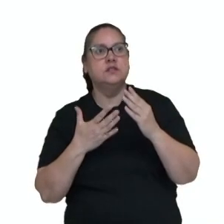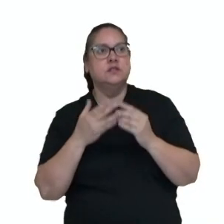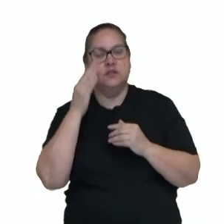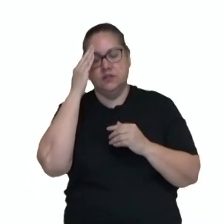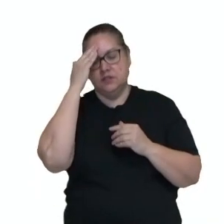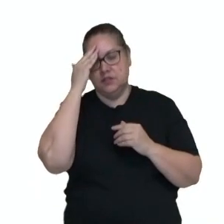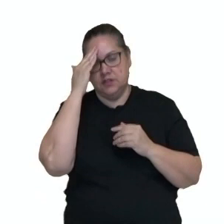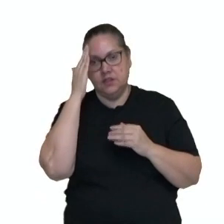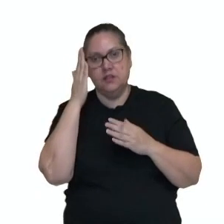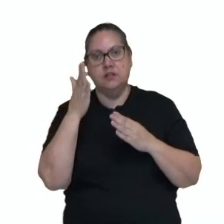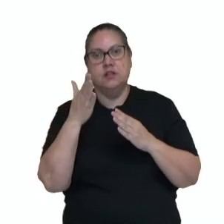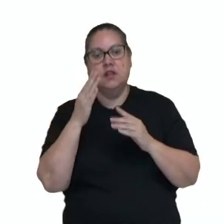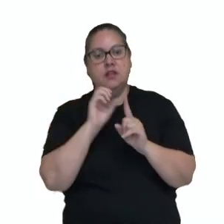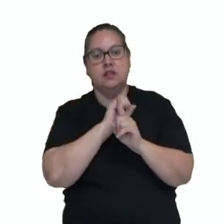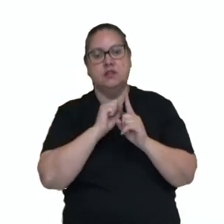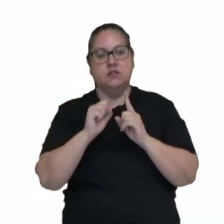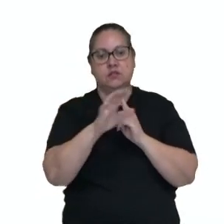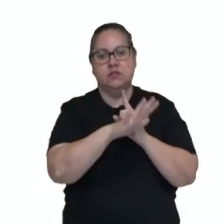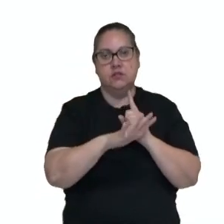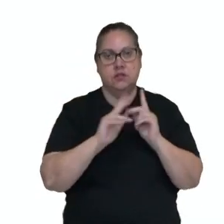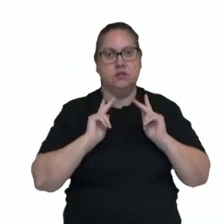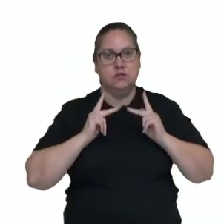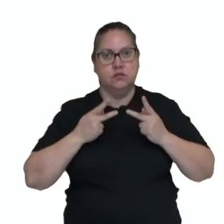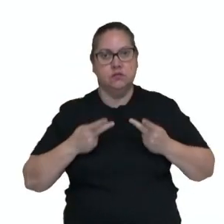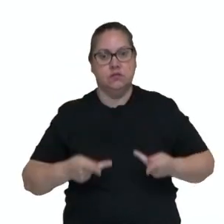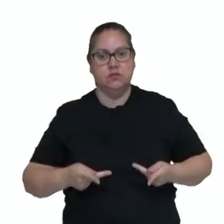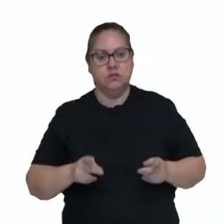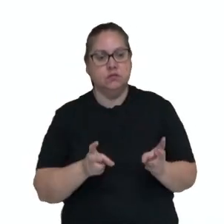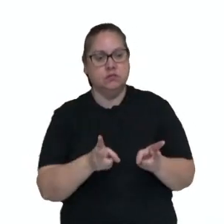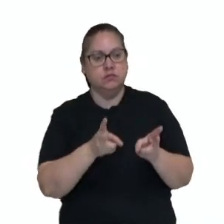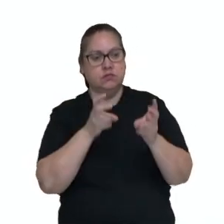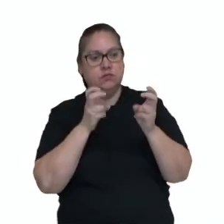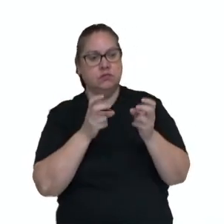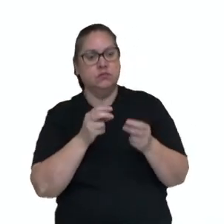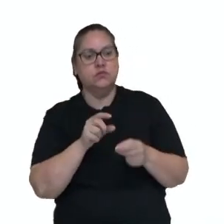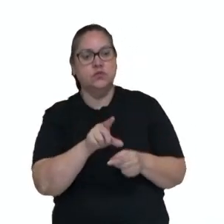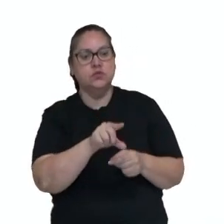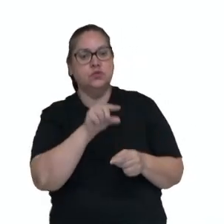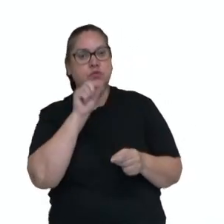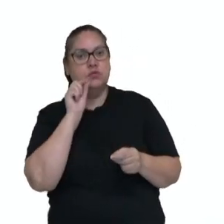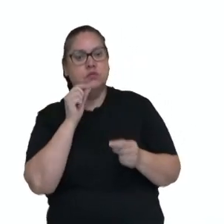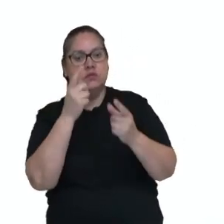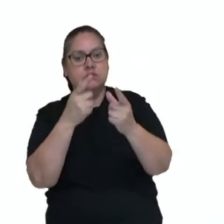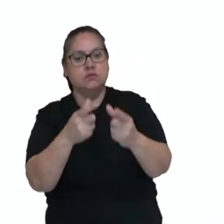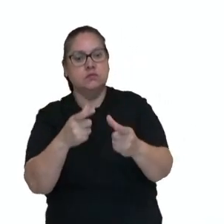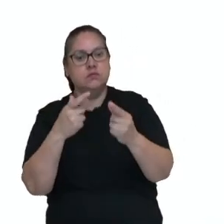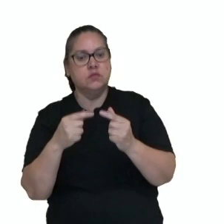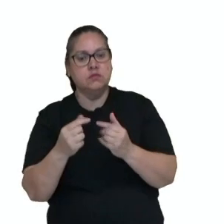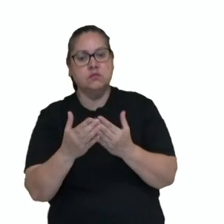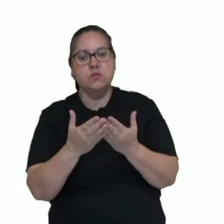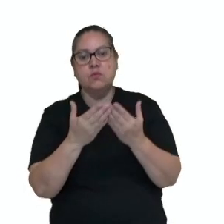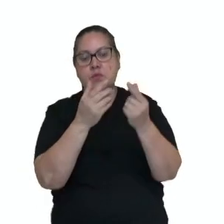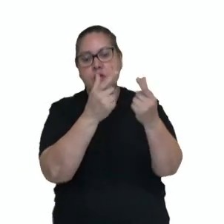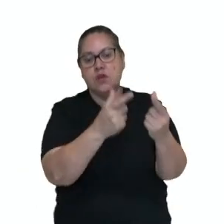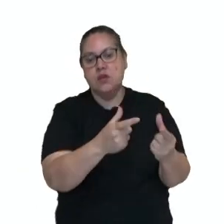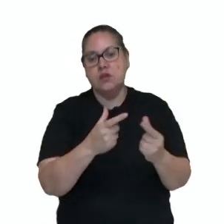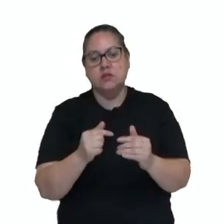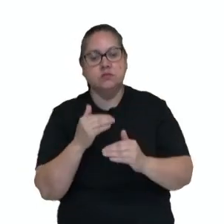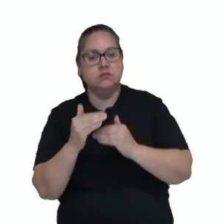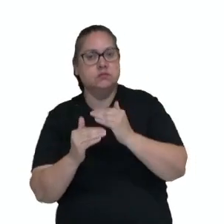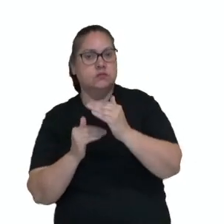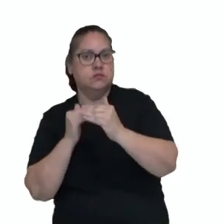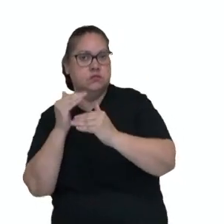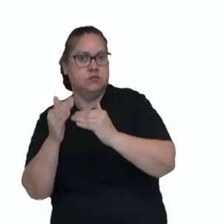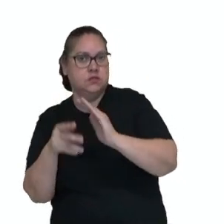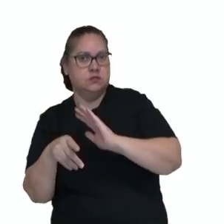entender que as sociedades humanas vão optar por se estabelecer em determinadas áreas, desenvolver